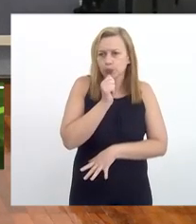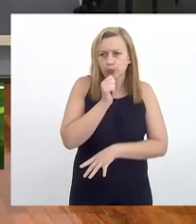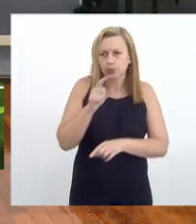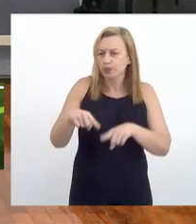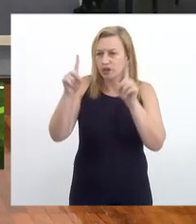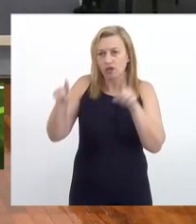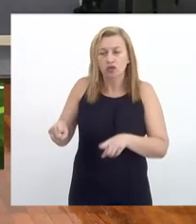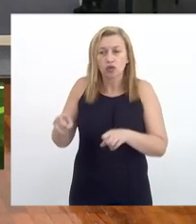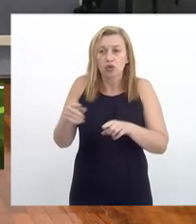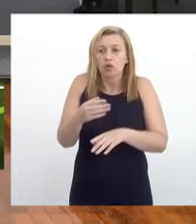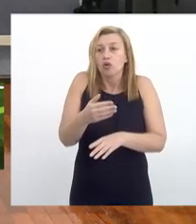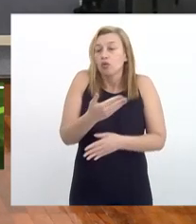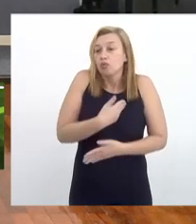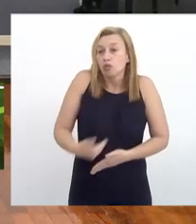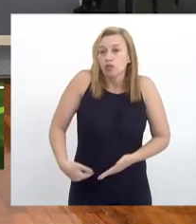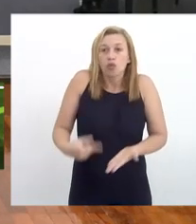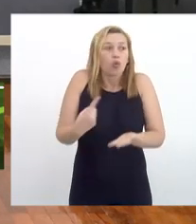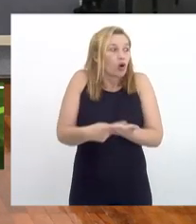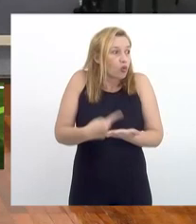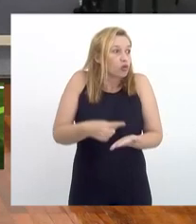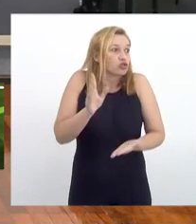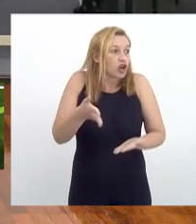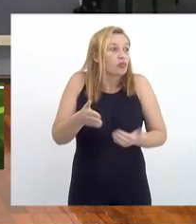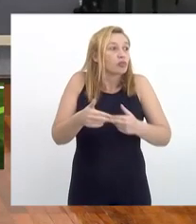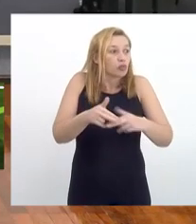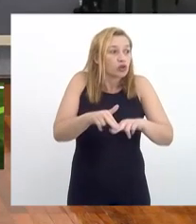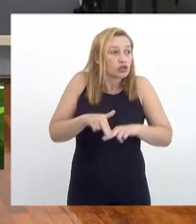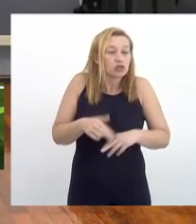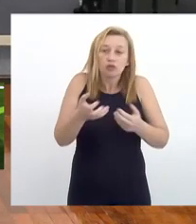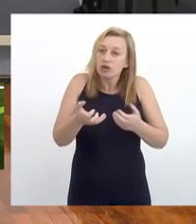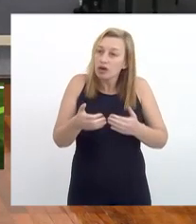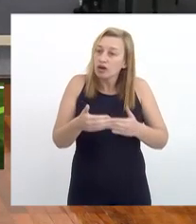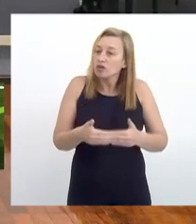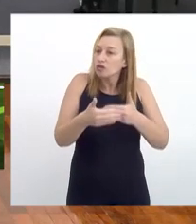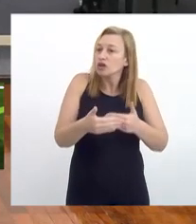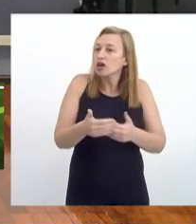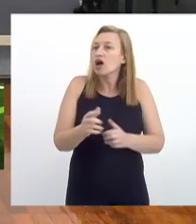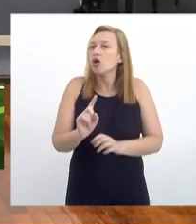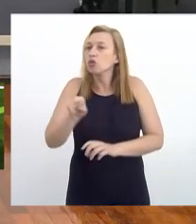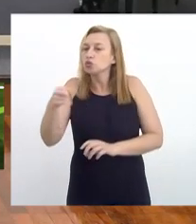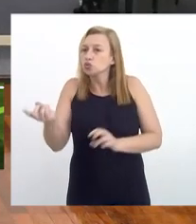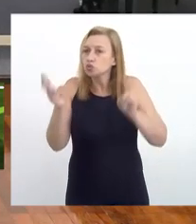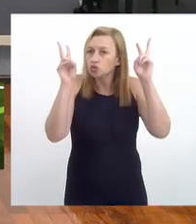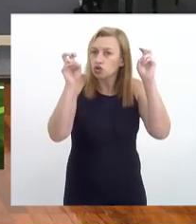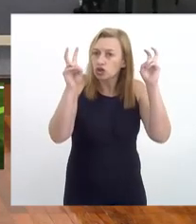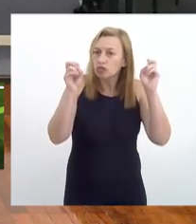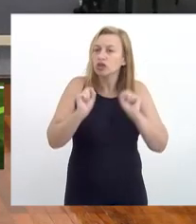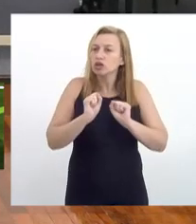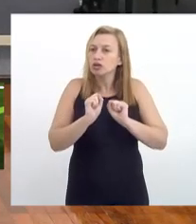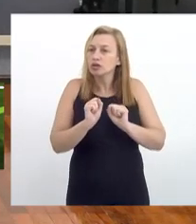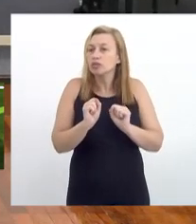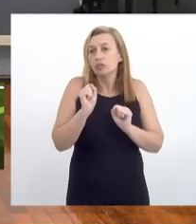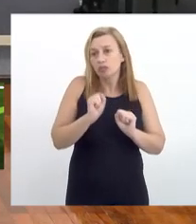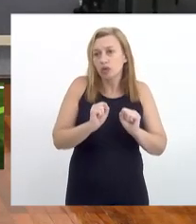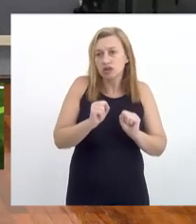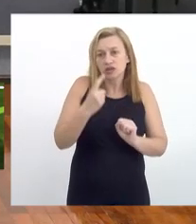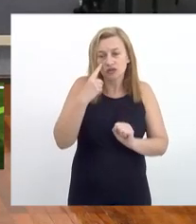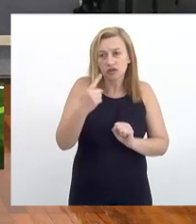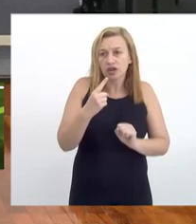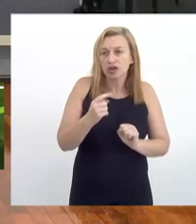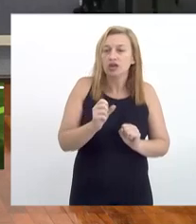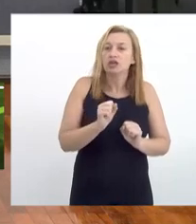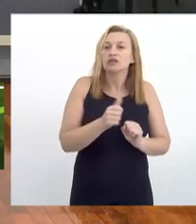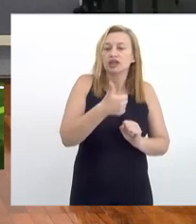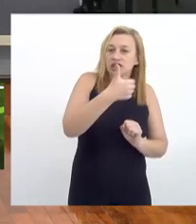conforme acordo. Por isso que eu quero aqui adiantar os outros temas para que a gente possa o problema é se vamos ter